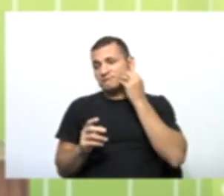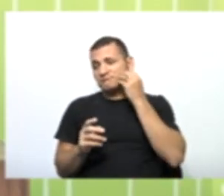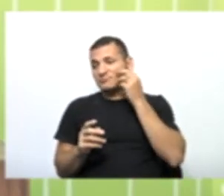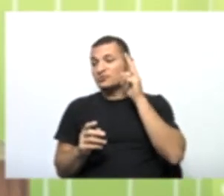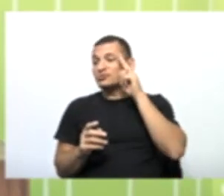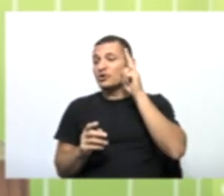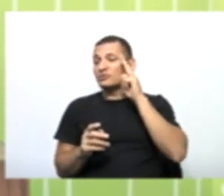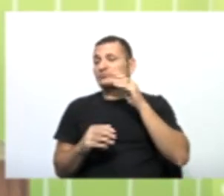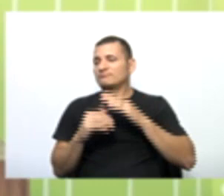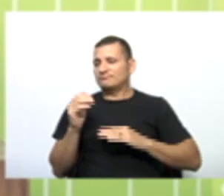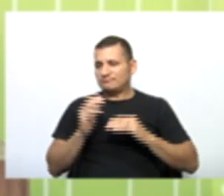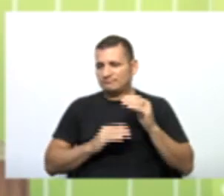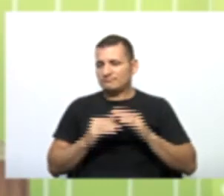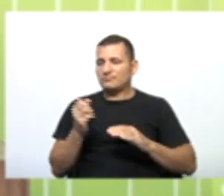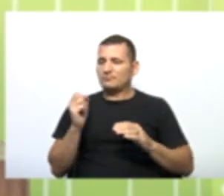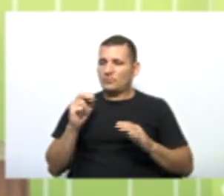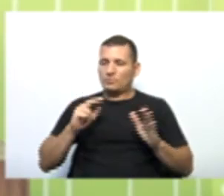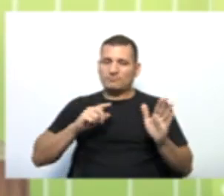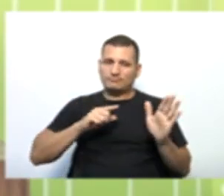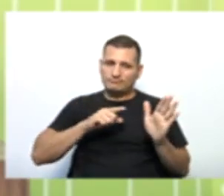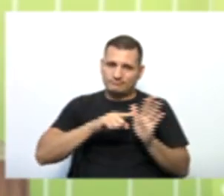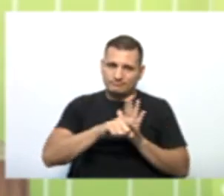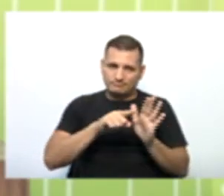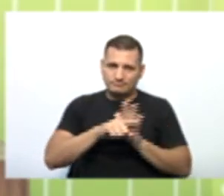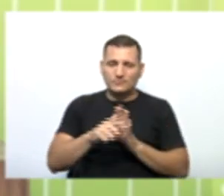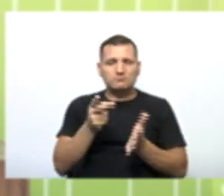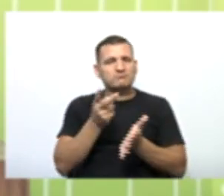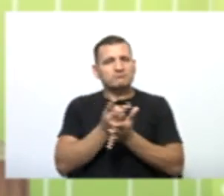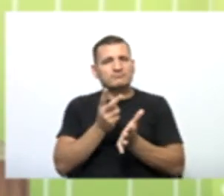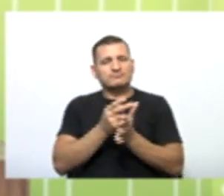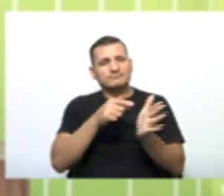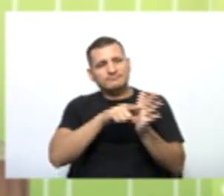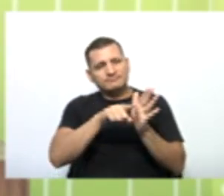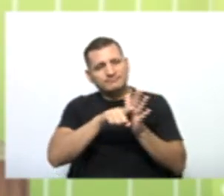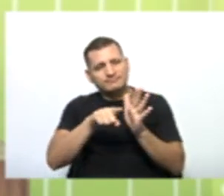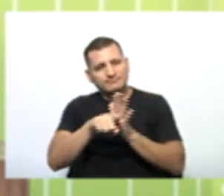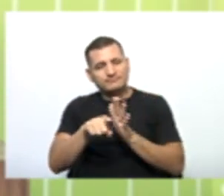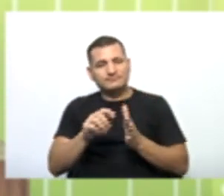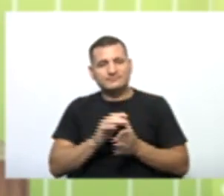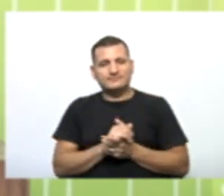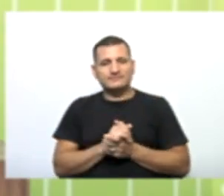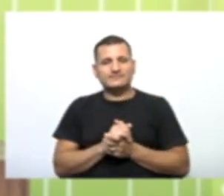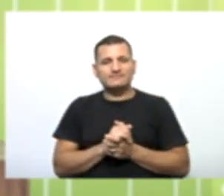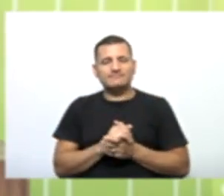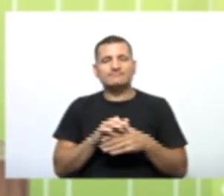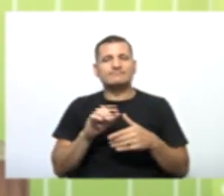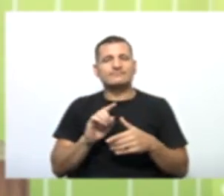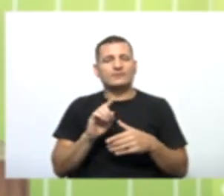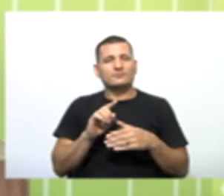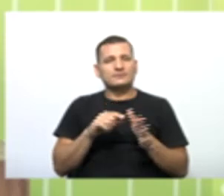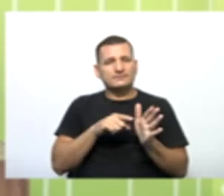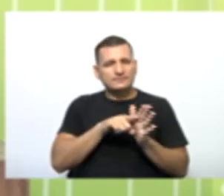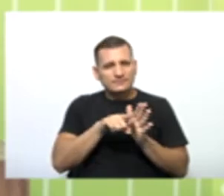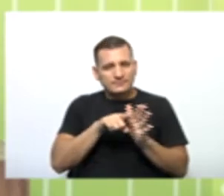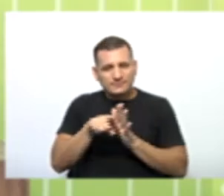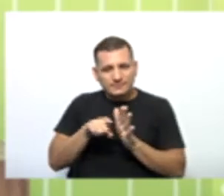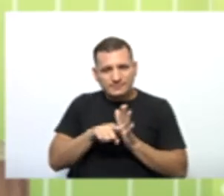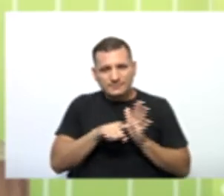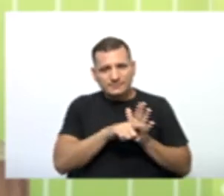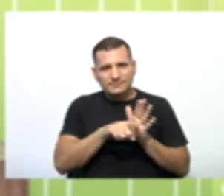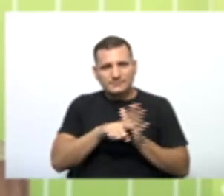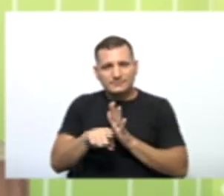historiadores, para os poetas do tempo grego, e fazer a mesma pergunta. E aí, nesse processo de ir perguntando,